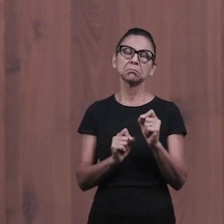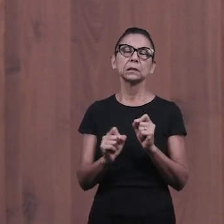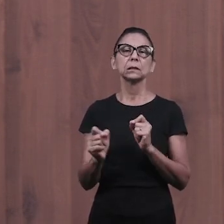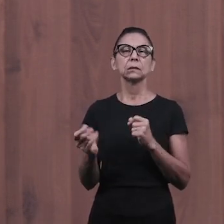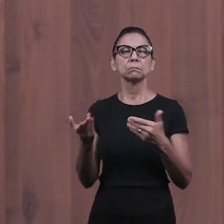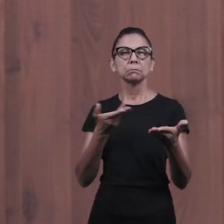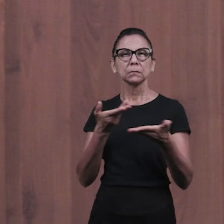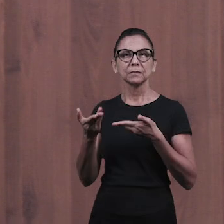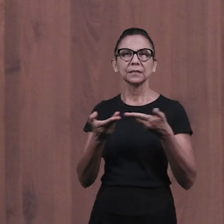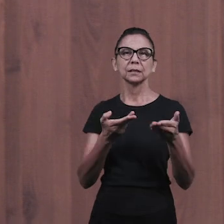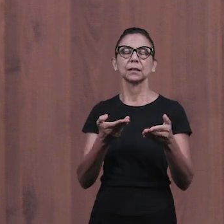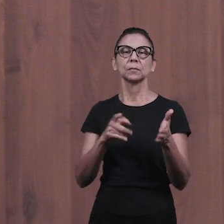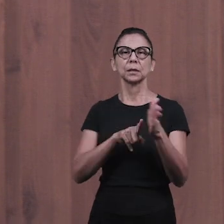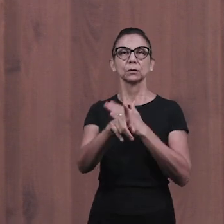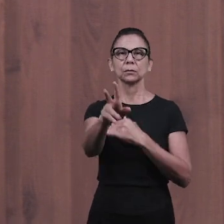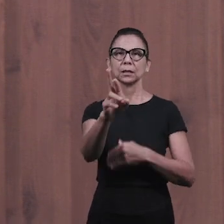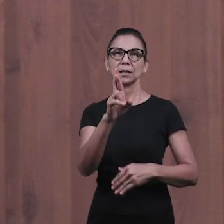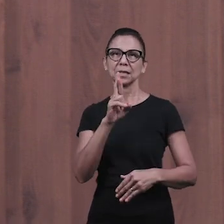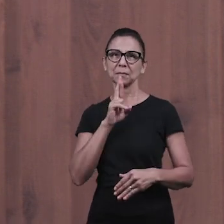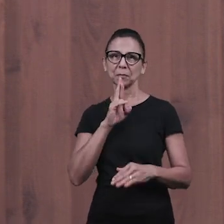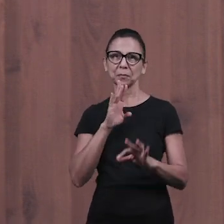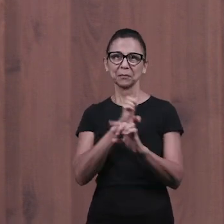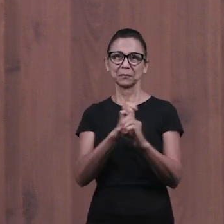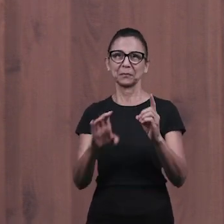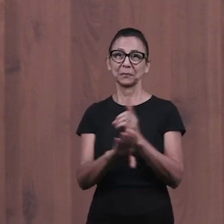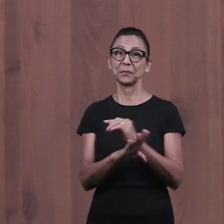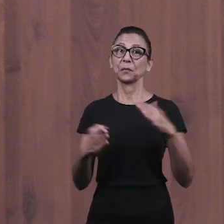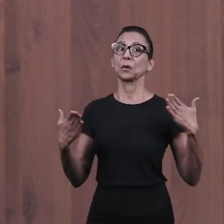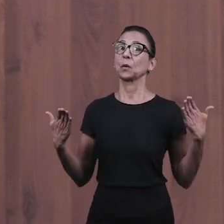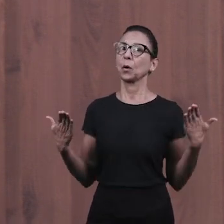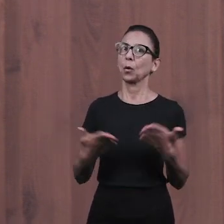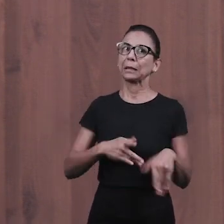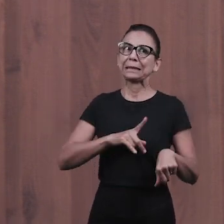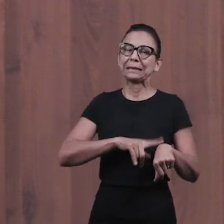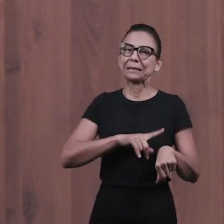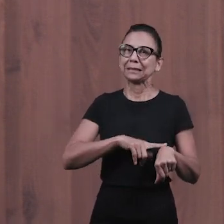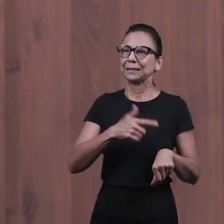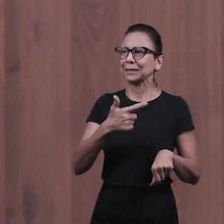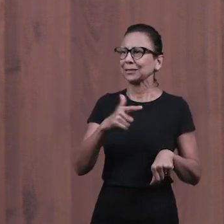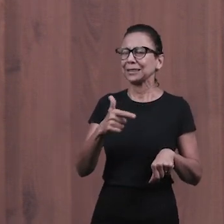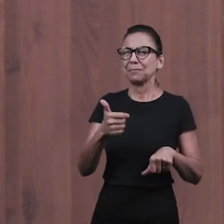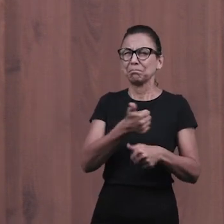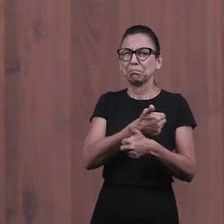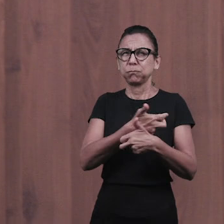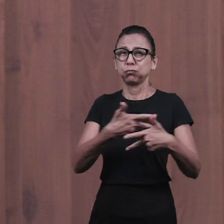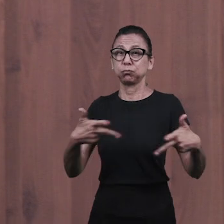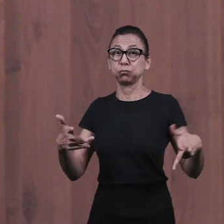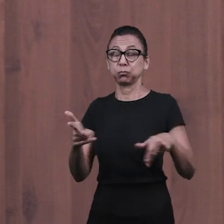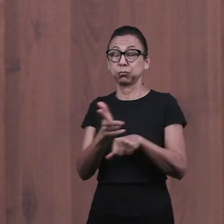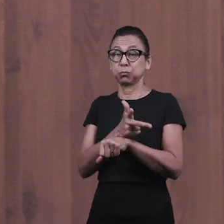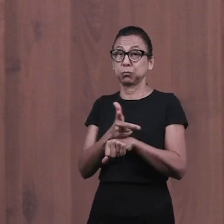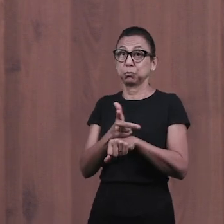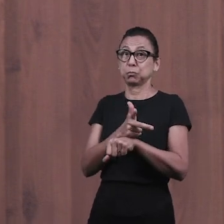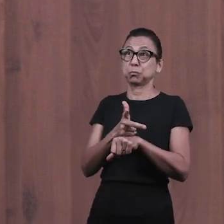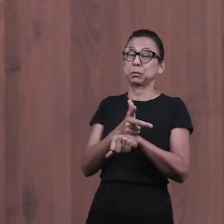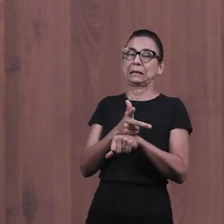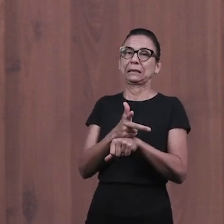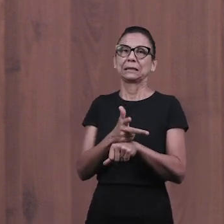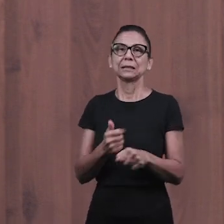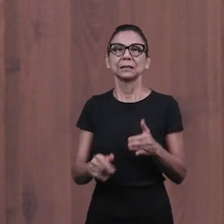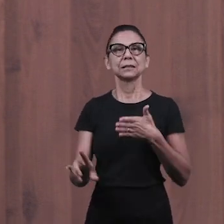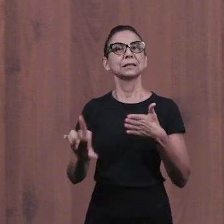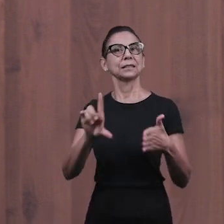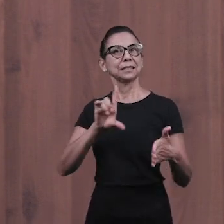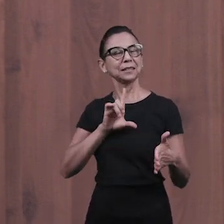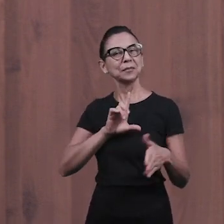nossos irmãos para a Escola Bíblica Dominical de hoje. Como nós não temos tempo de apresentar muitos vídeos na Escola Bíblica,